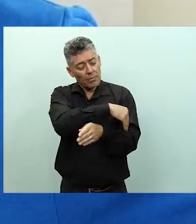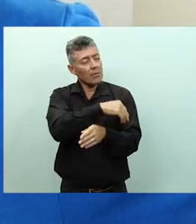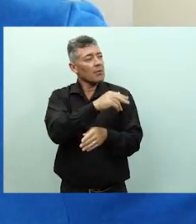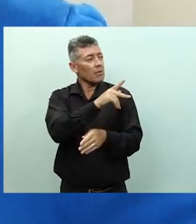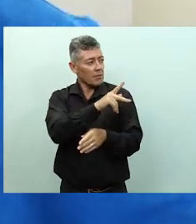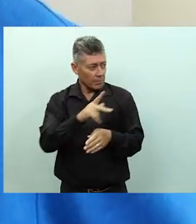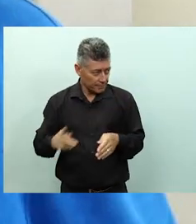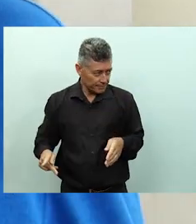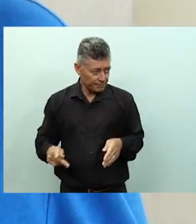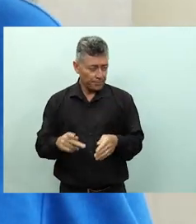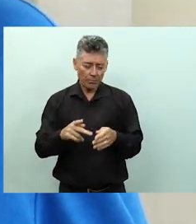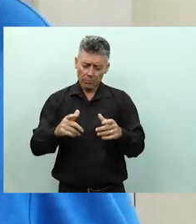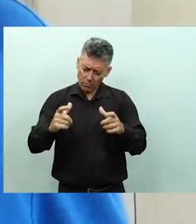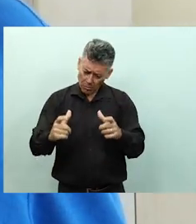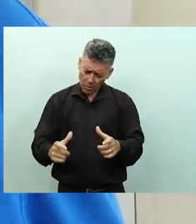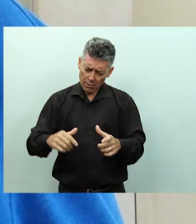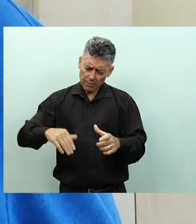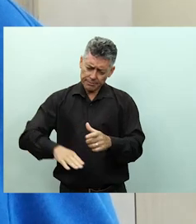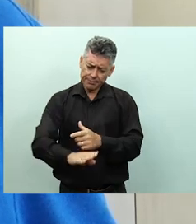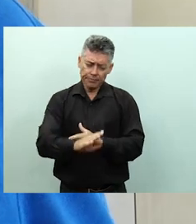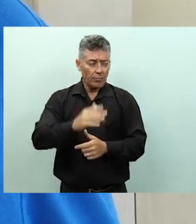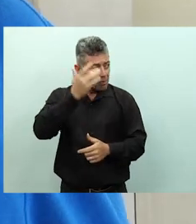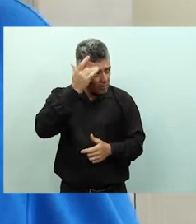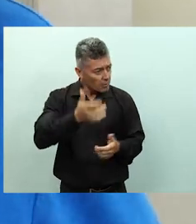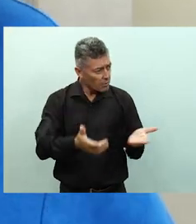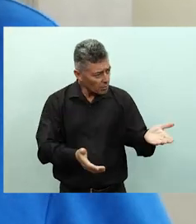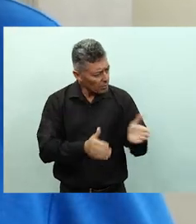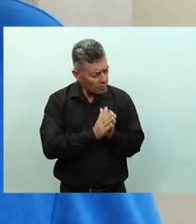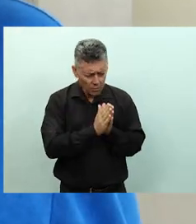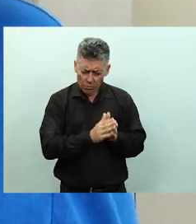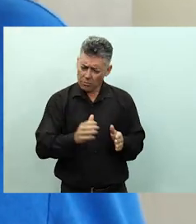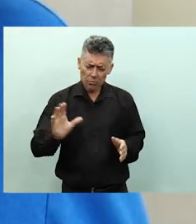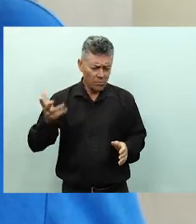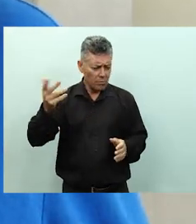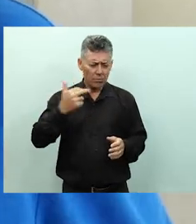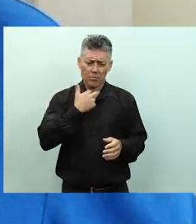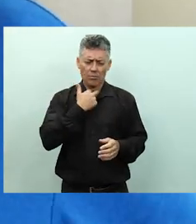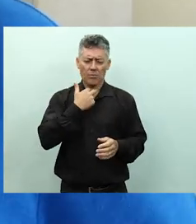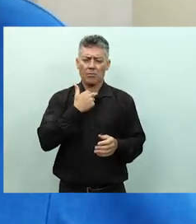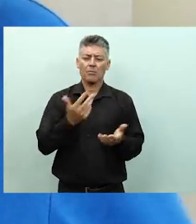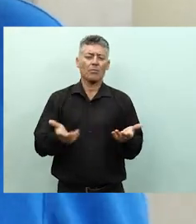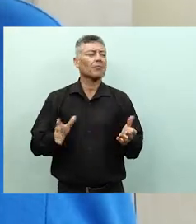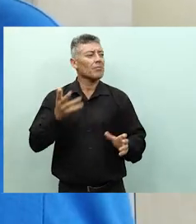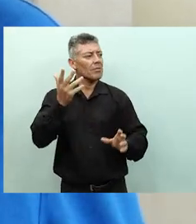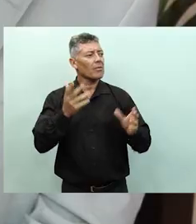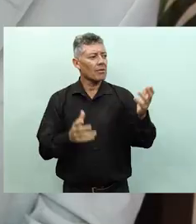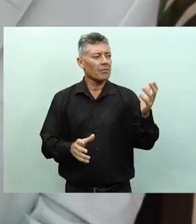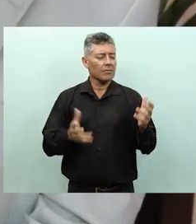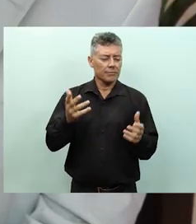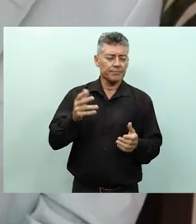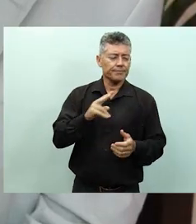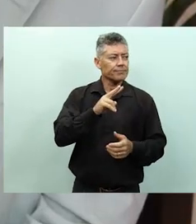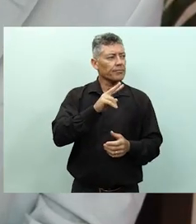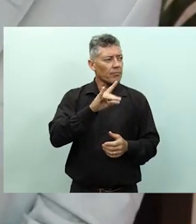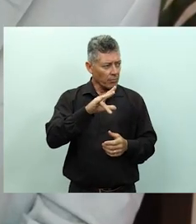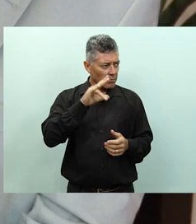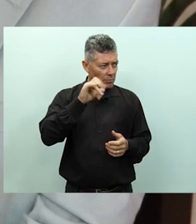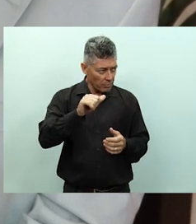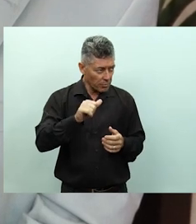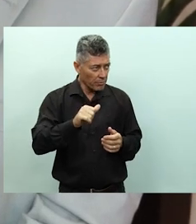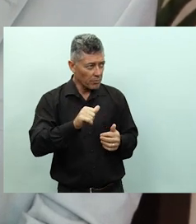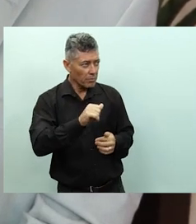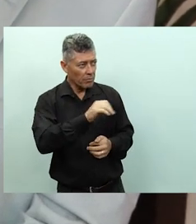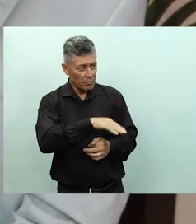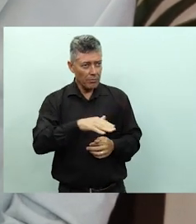presidente Quaresma, tem um buraco, você manda tapar isso amanhã. Isso não pode acontecer. E aí foi acontecendo, né? Dona Vilma fez o